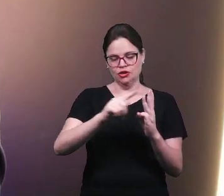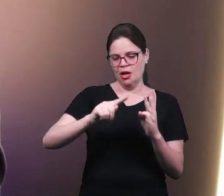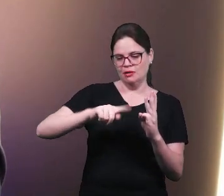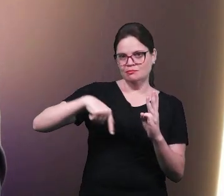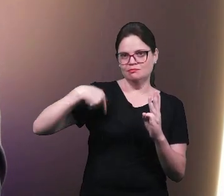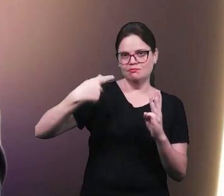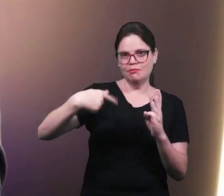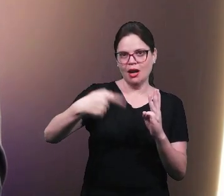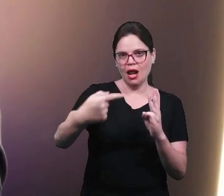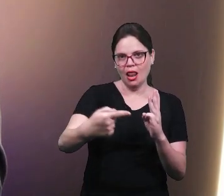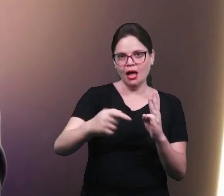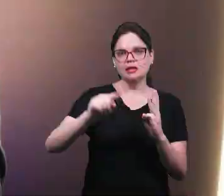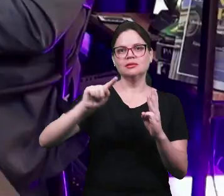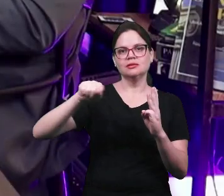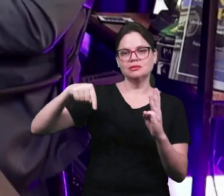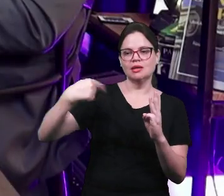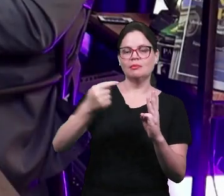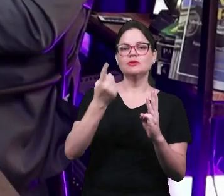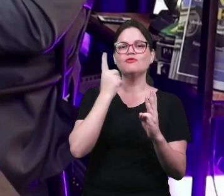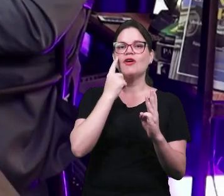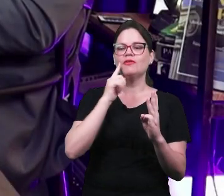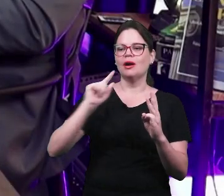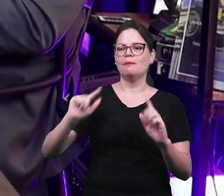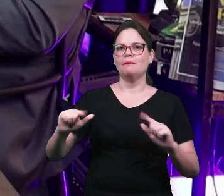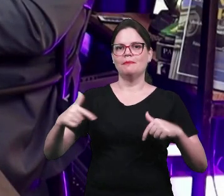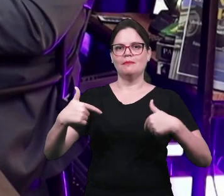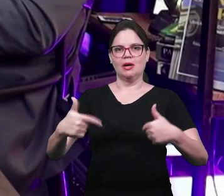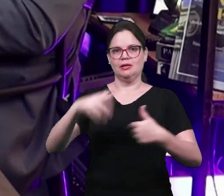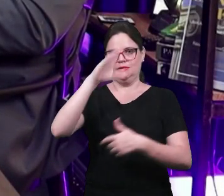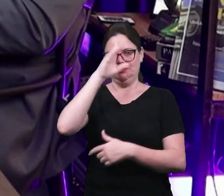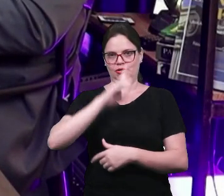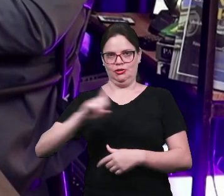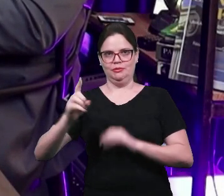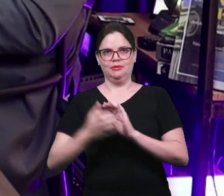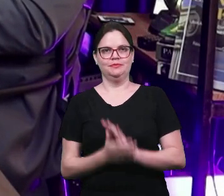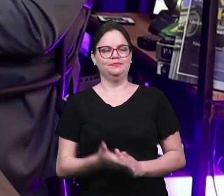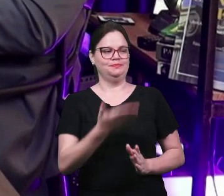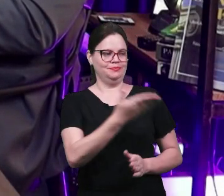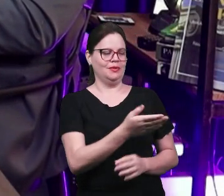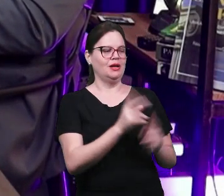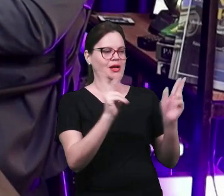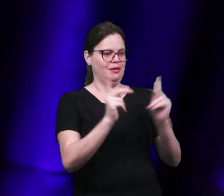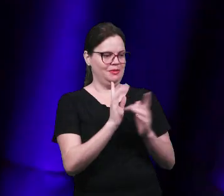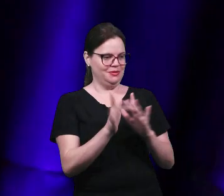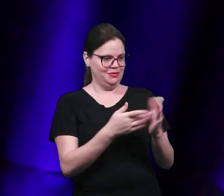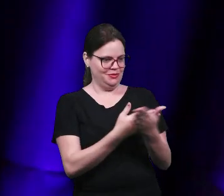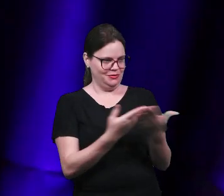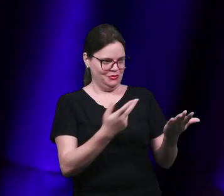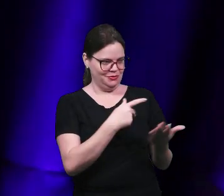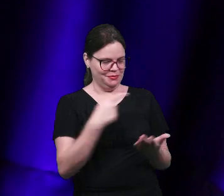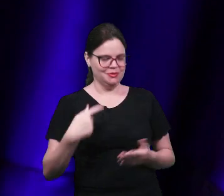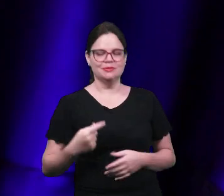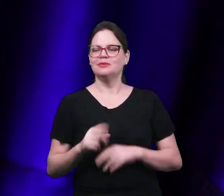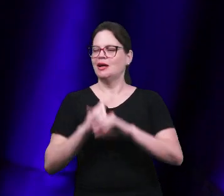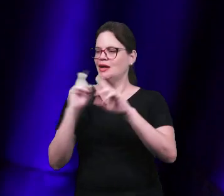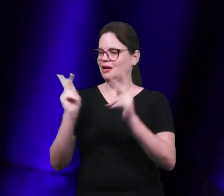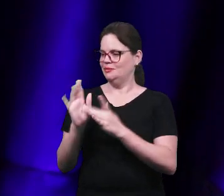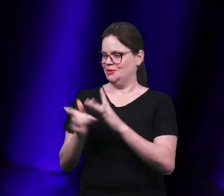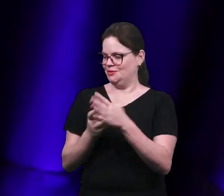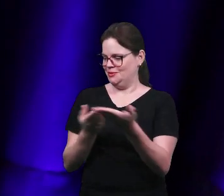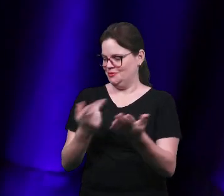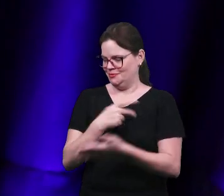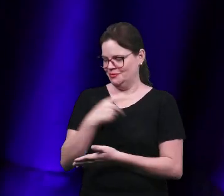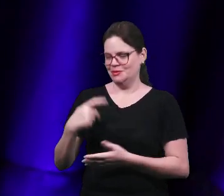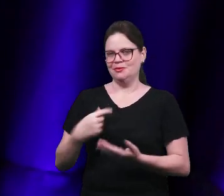está aqui o pastor Roberto Pedra. Pastor Roberto, a paz do Senhor Jesus, seja bem-vindo novamente. A paz do Senhor, pastor Alex, a paz